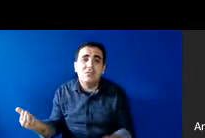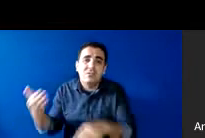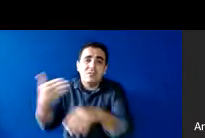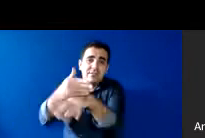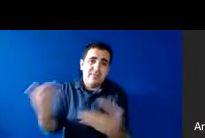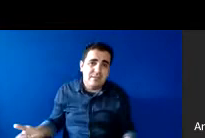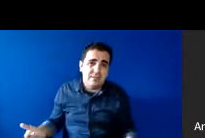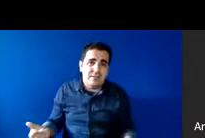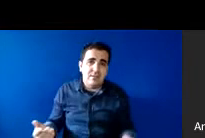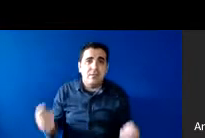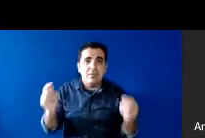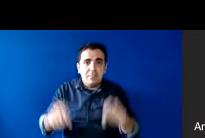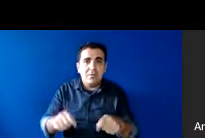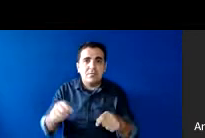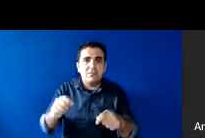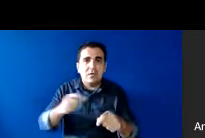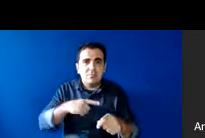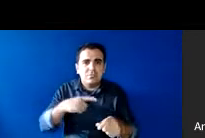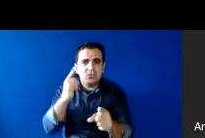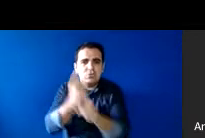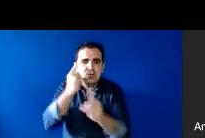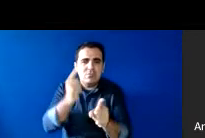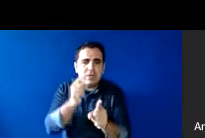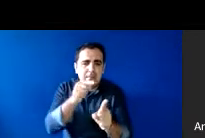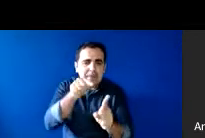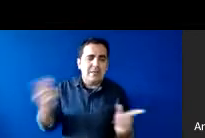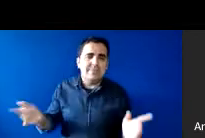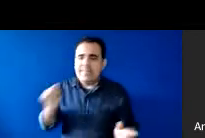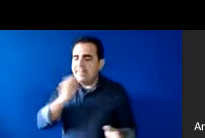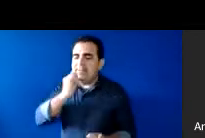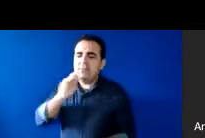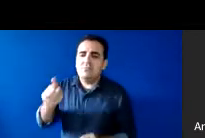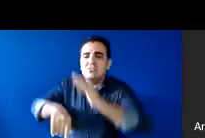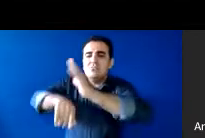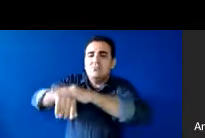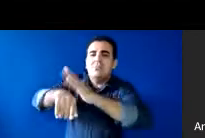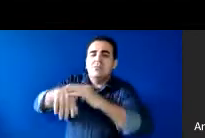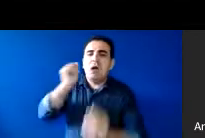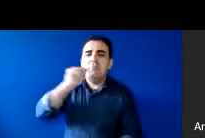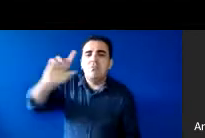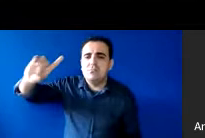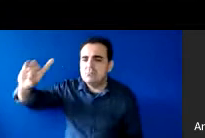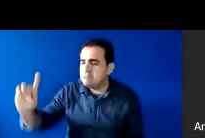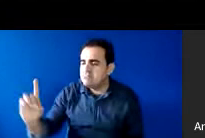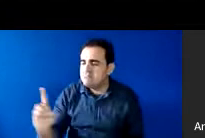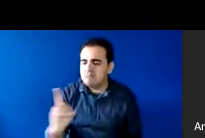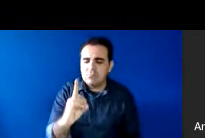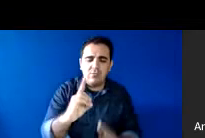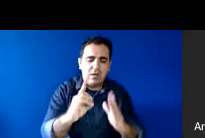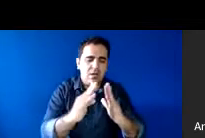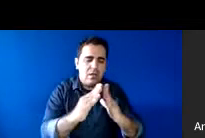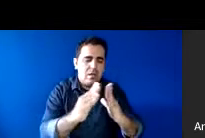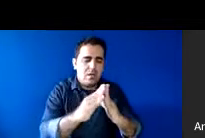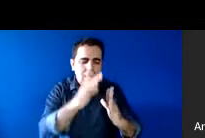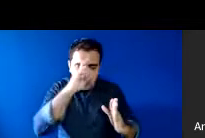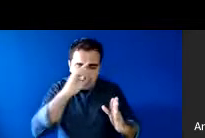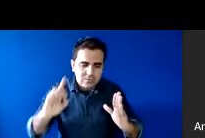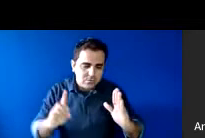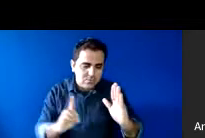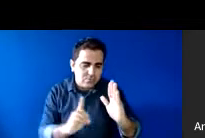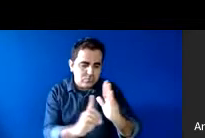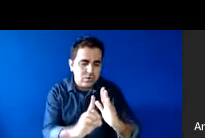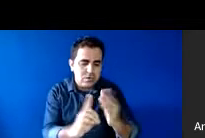precisamos encontrar as brechas, aquele momento onde uma mulher vai numa unidade básica de saúde,